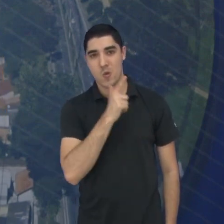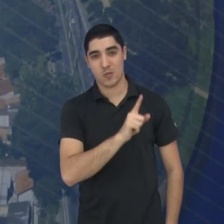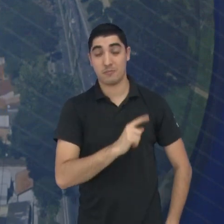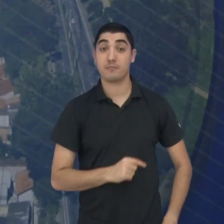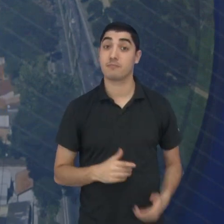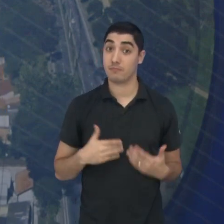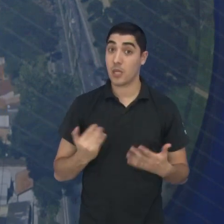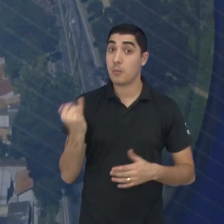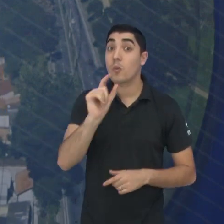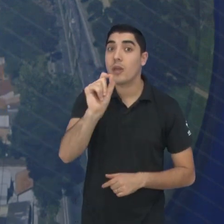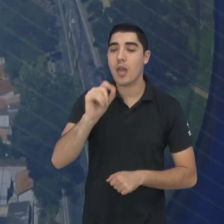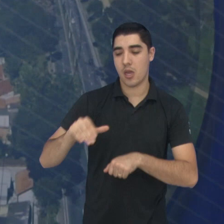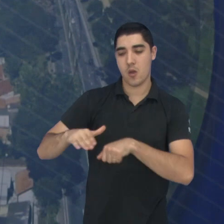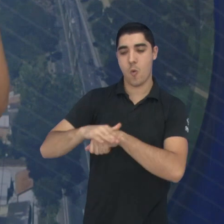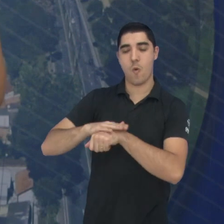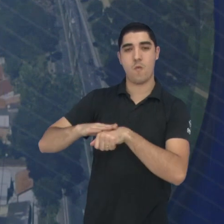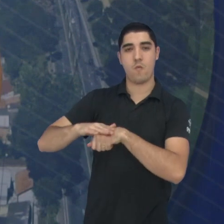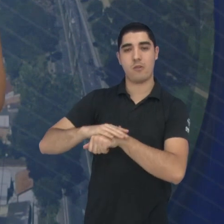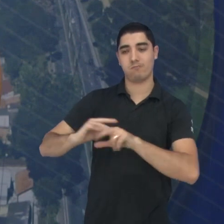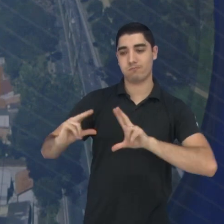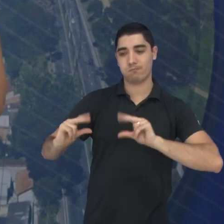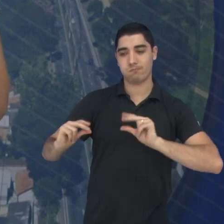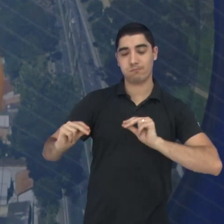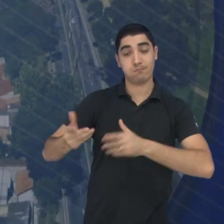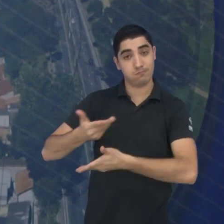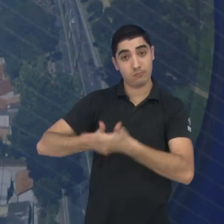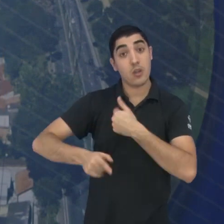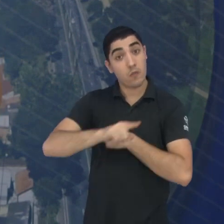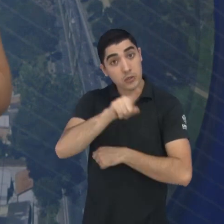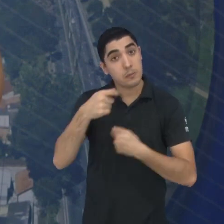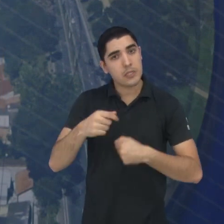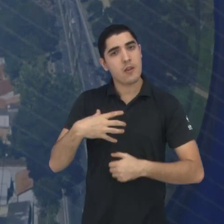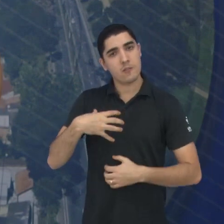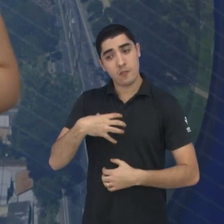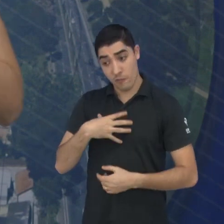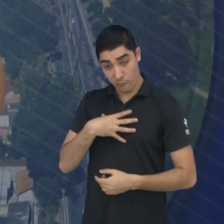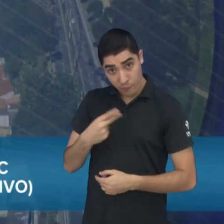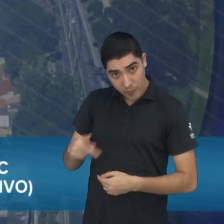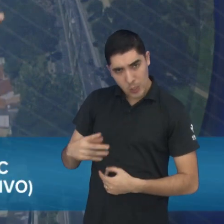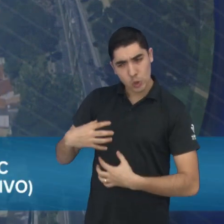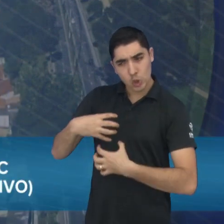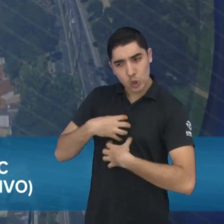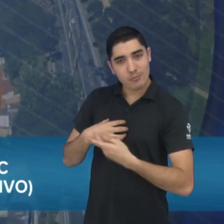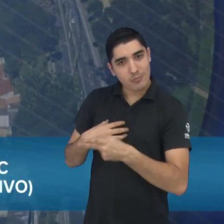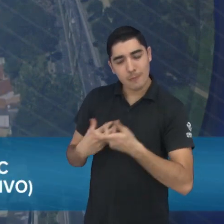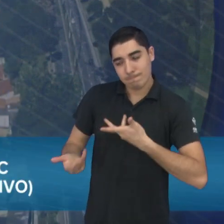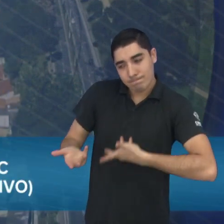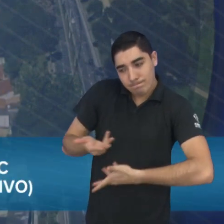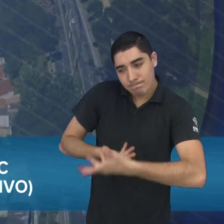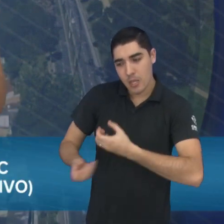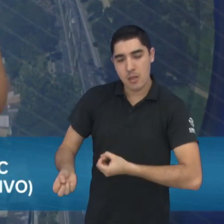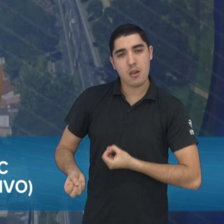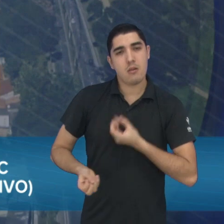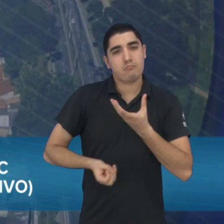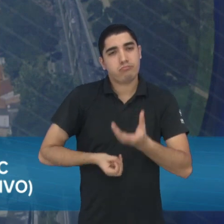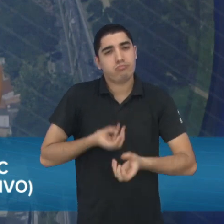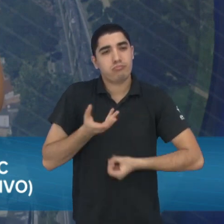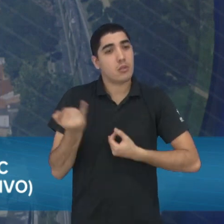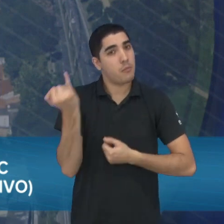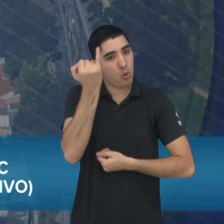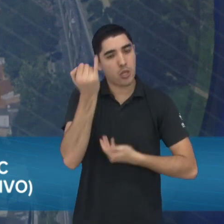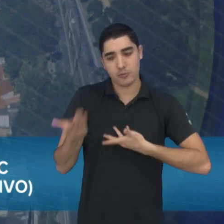diálogo é o caminho, valide o sentimento de seus filhos para que vocês tenham um contato mais direto e que